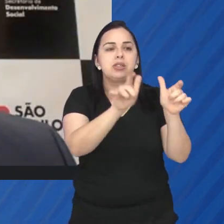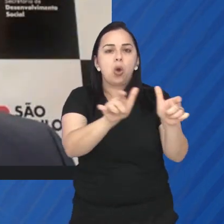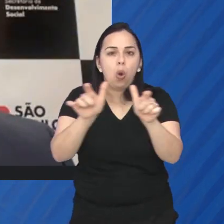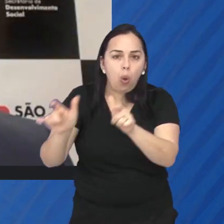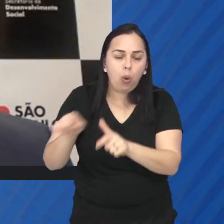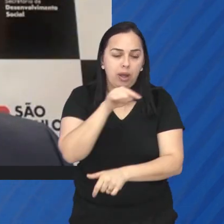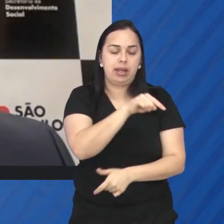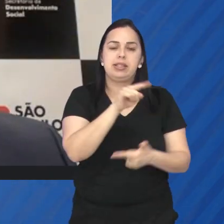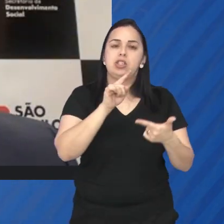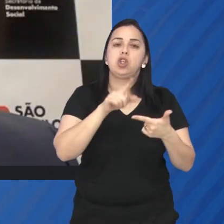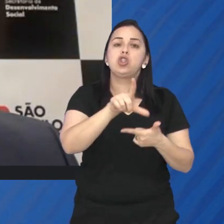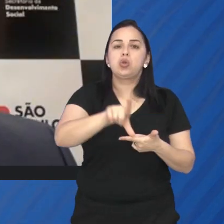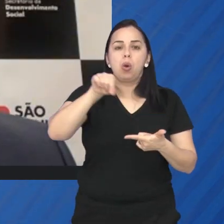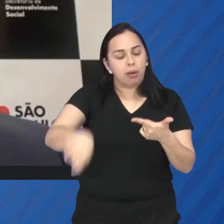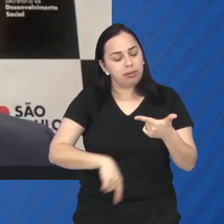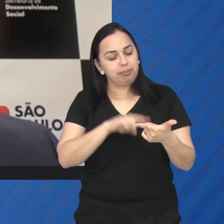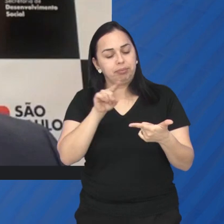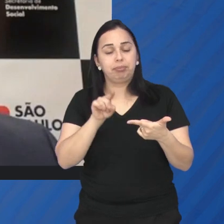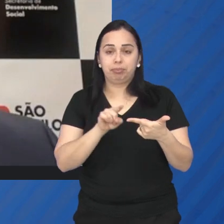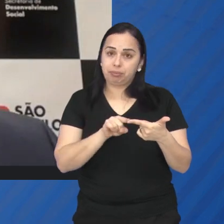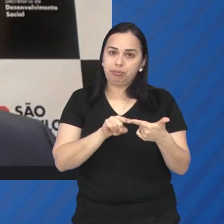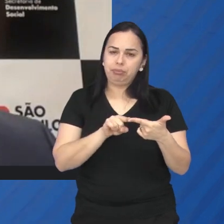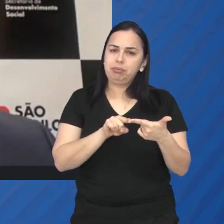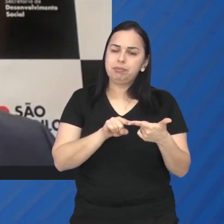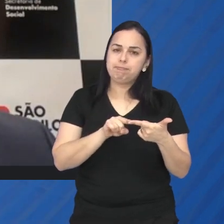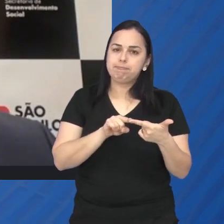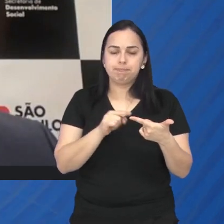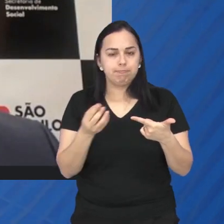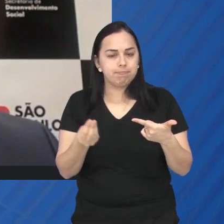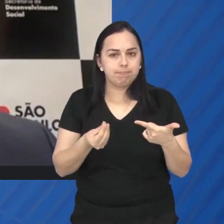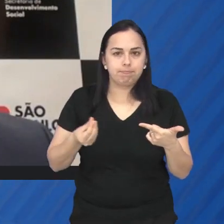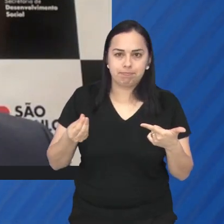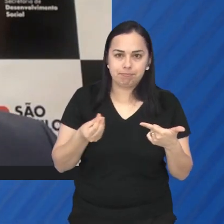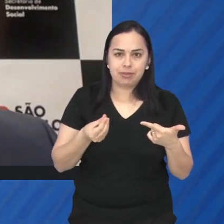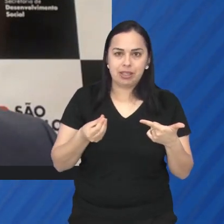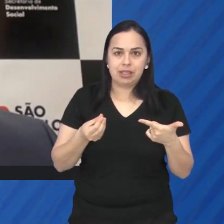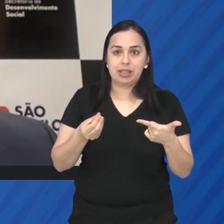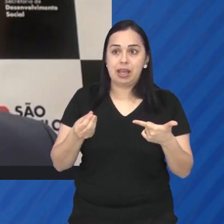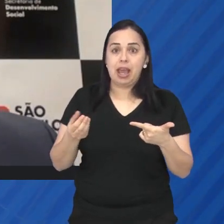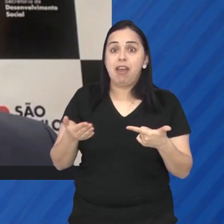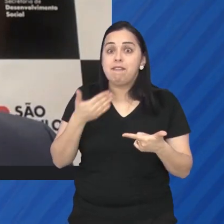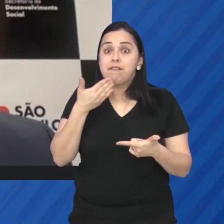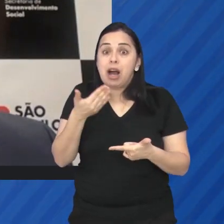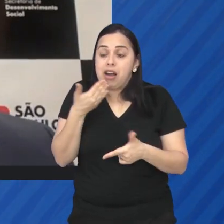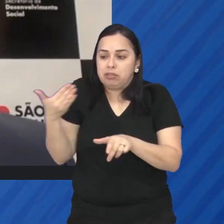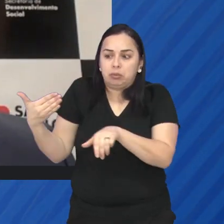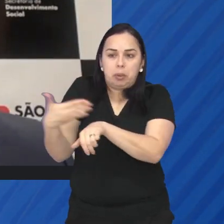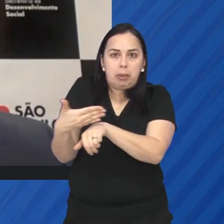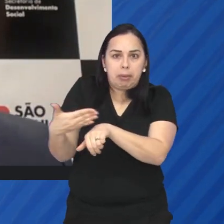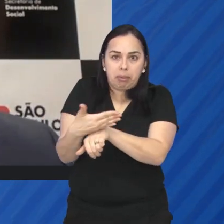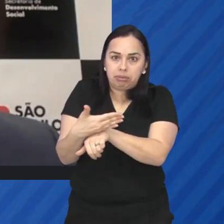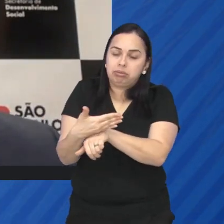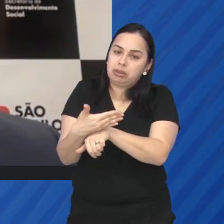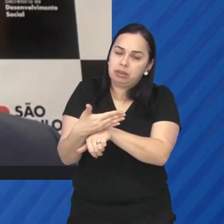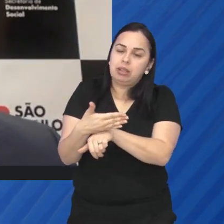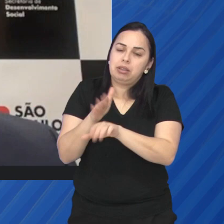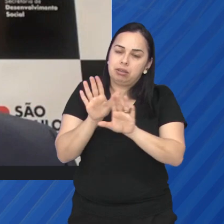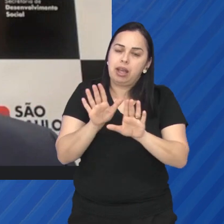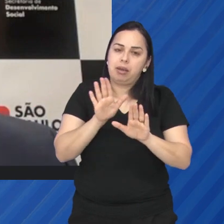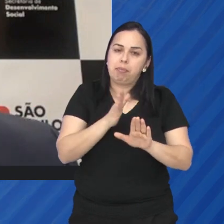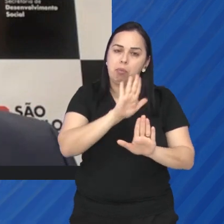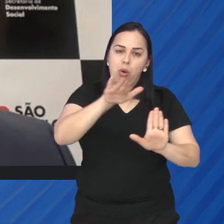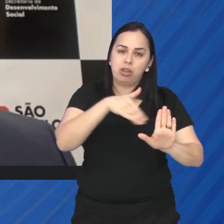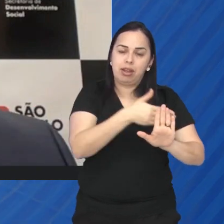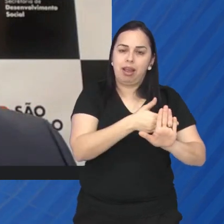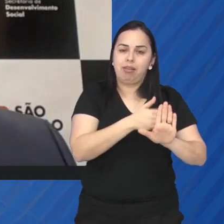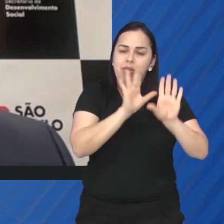vendo também a questão de localização, a questão de possibilidade, por exemplo, das pessoas chegarem nessa